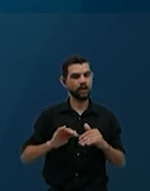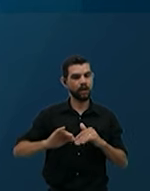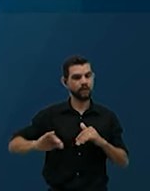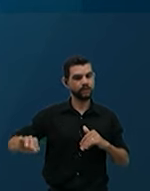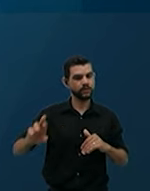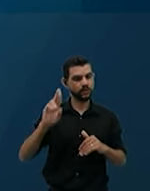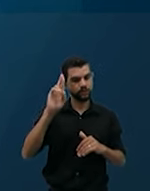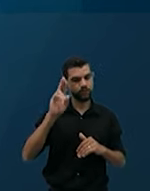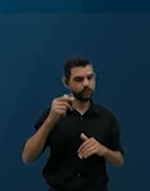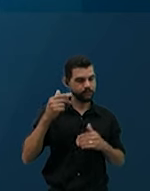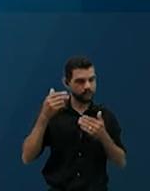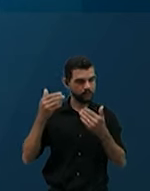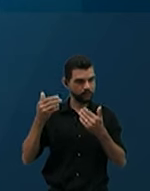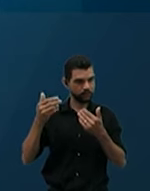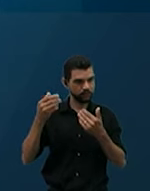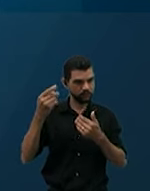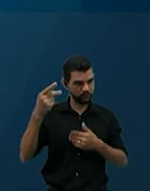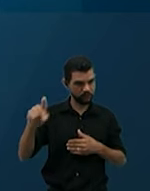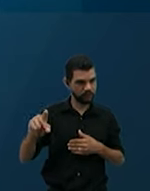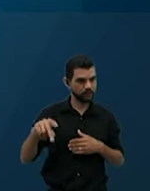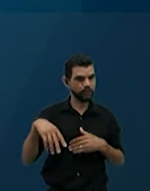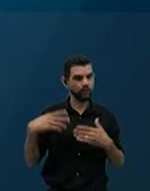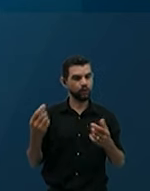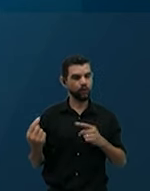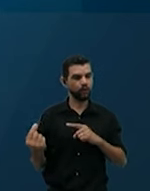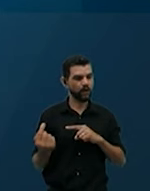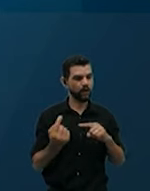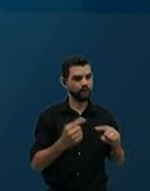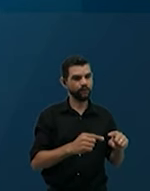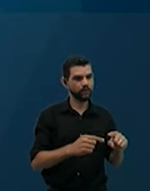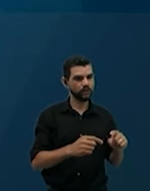irresponsabilidade, sob pena de afrontar aos artigos